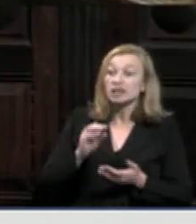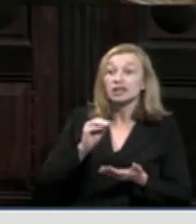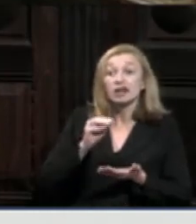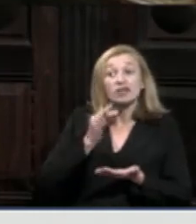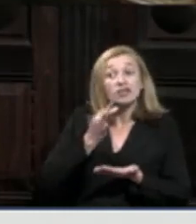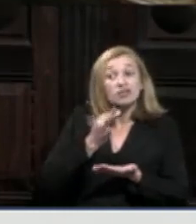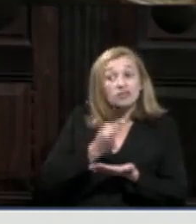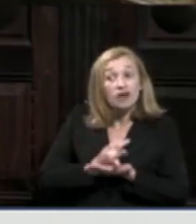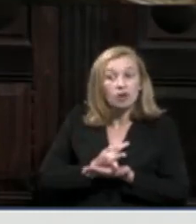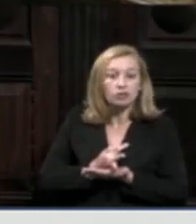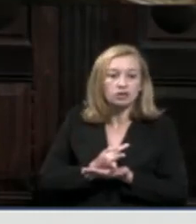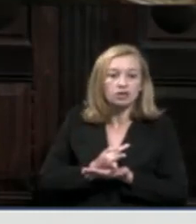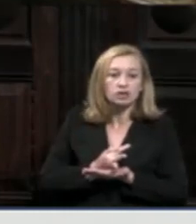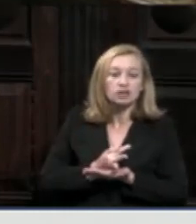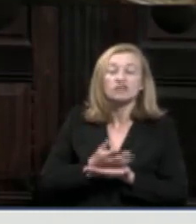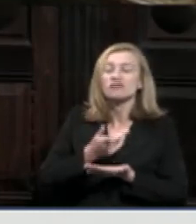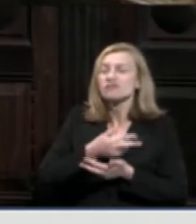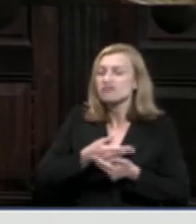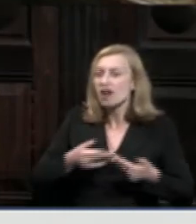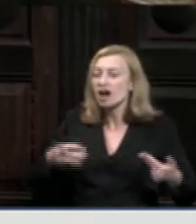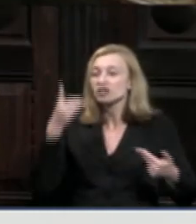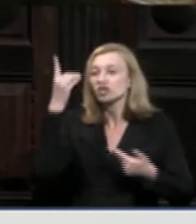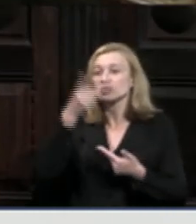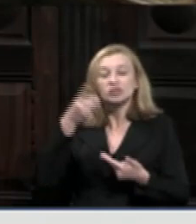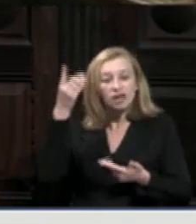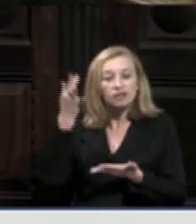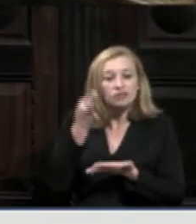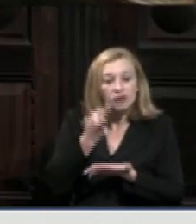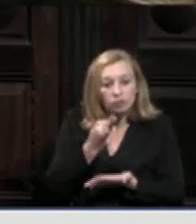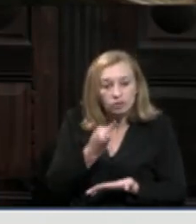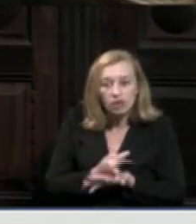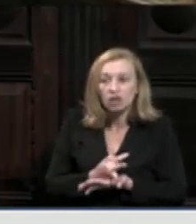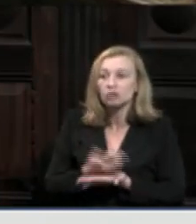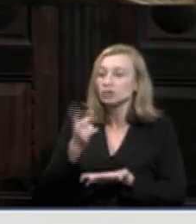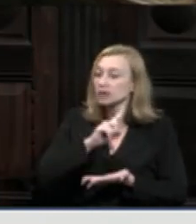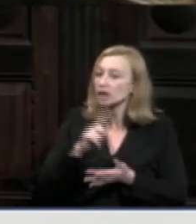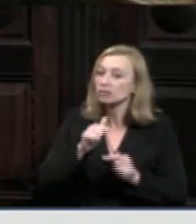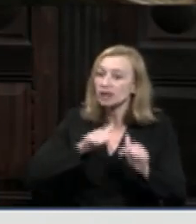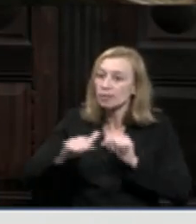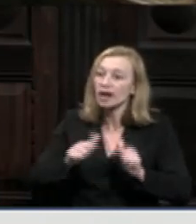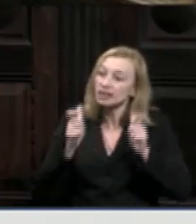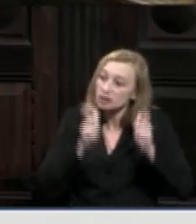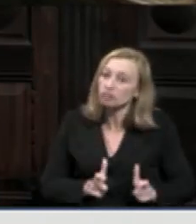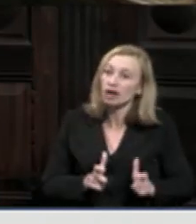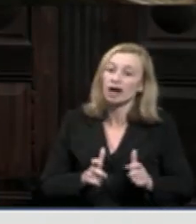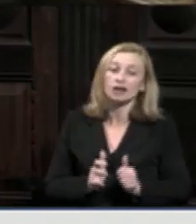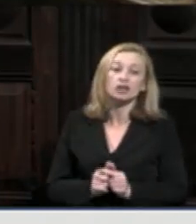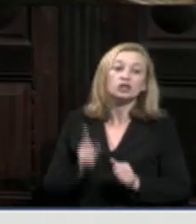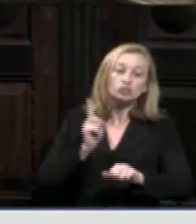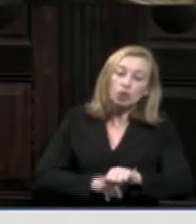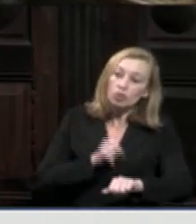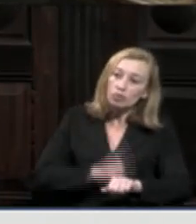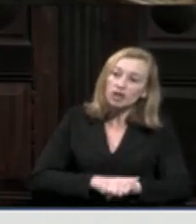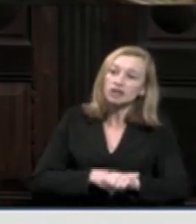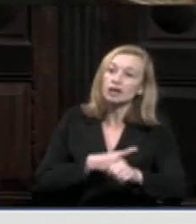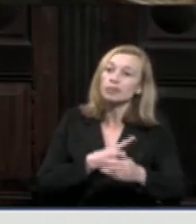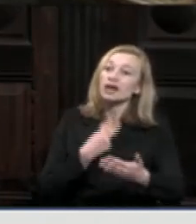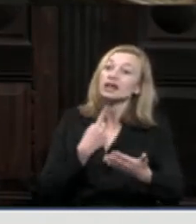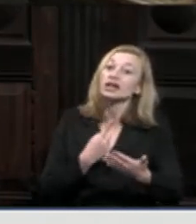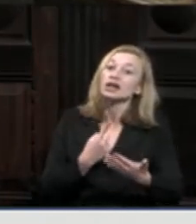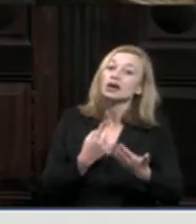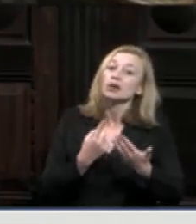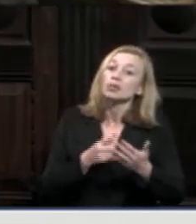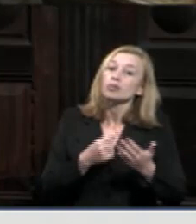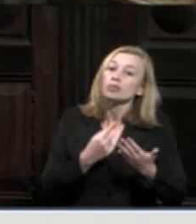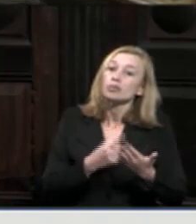tempo, de ausências aqui nesta casa, quando é para defender interesses do povo